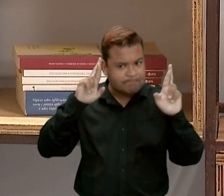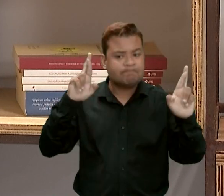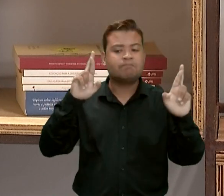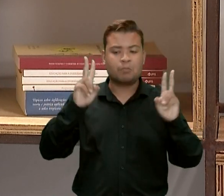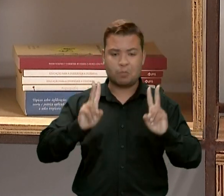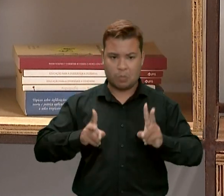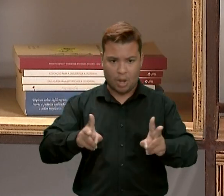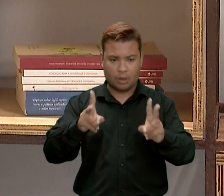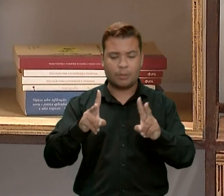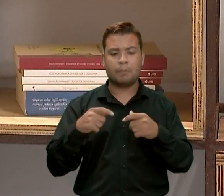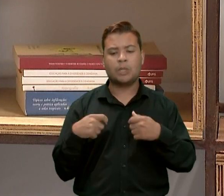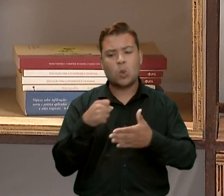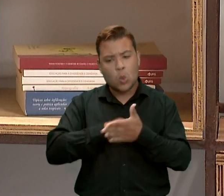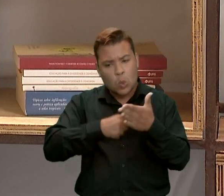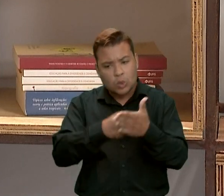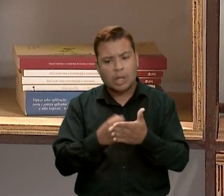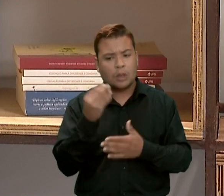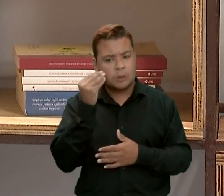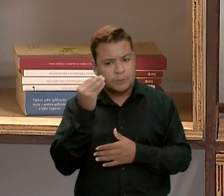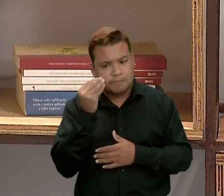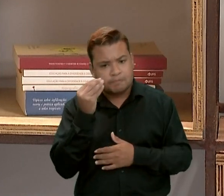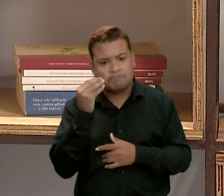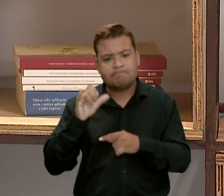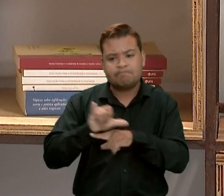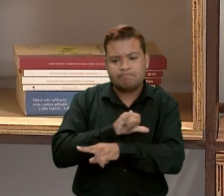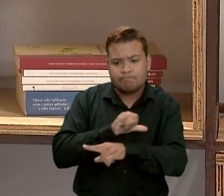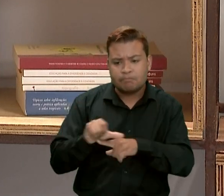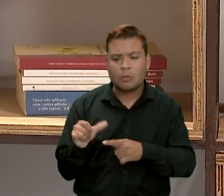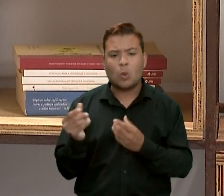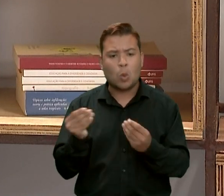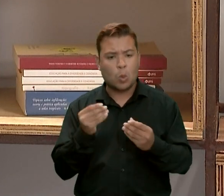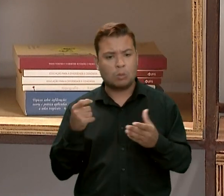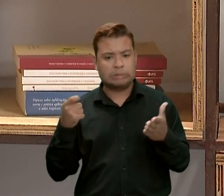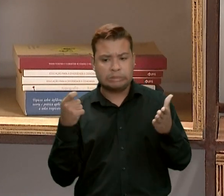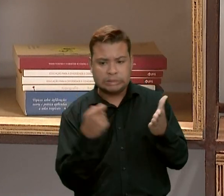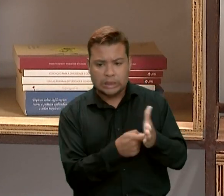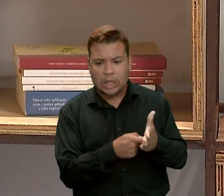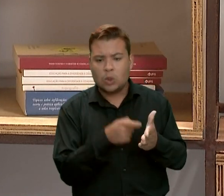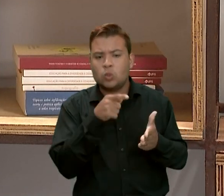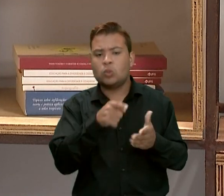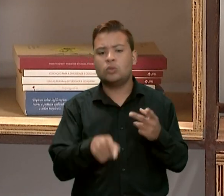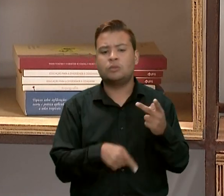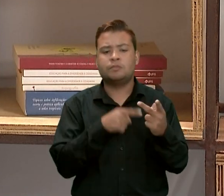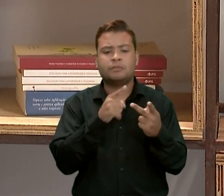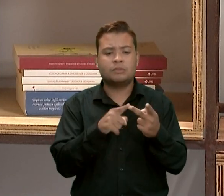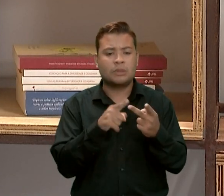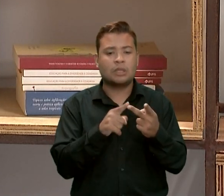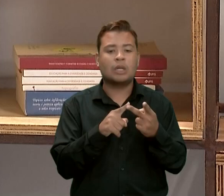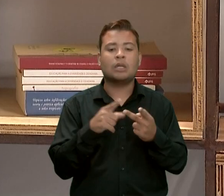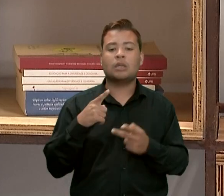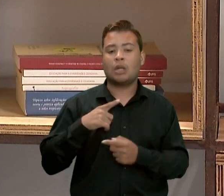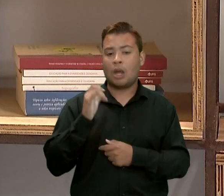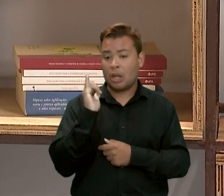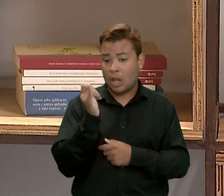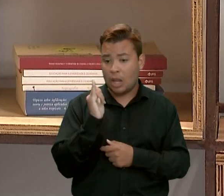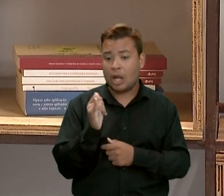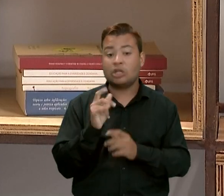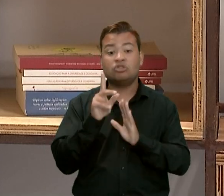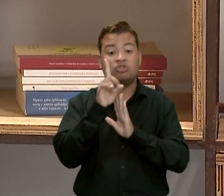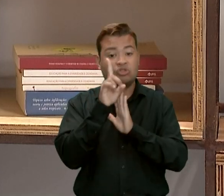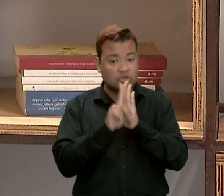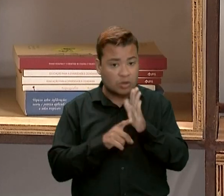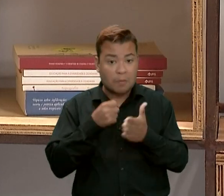os meios, tanto em forma de denúncia, em forma de relatos, de busca de direitos, mas também